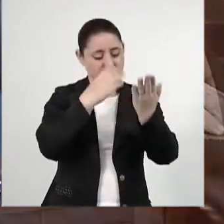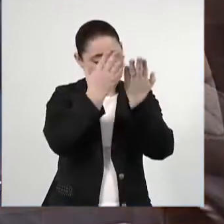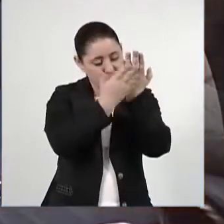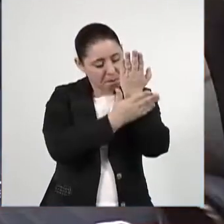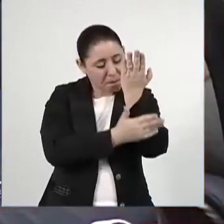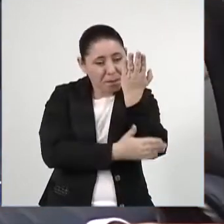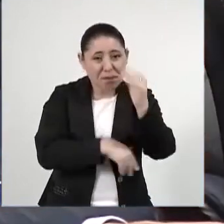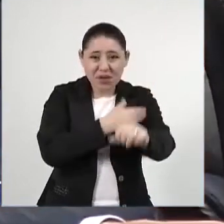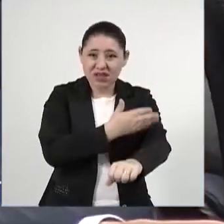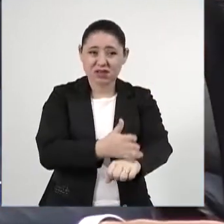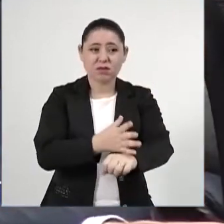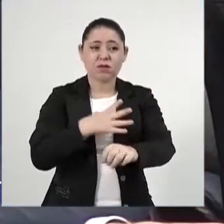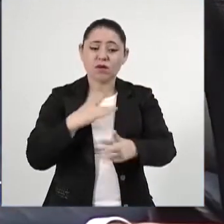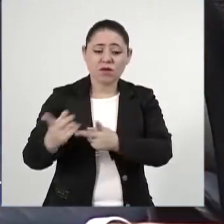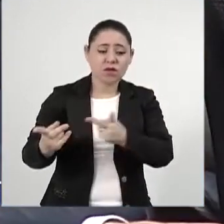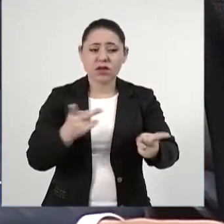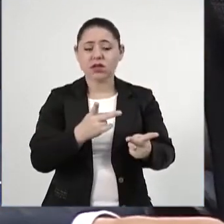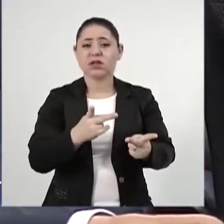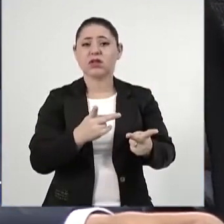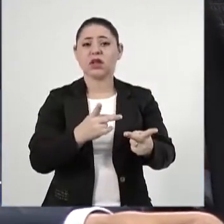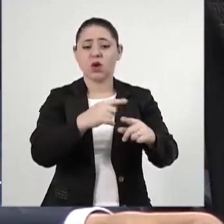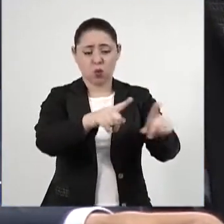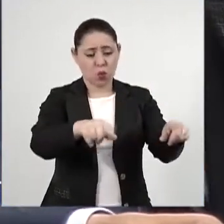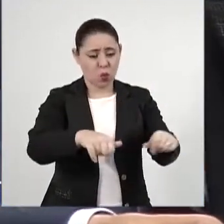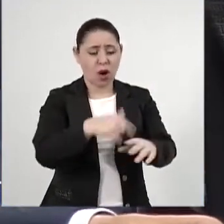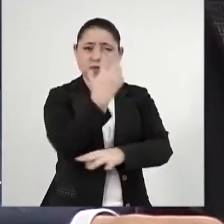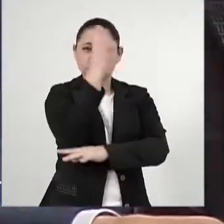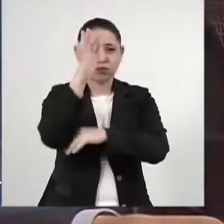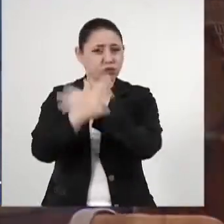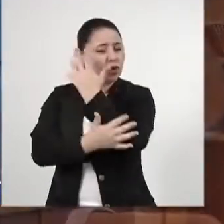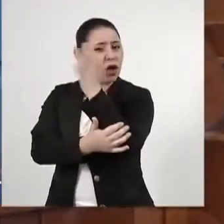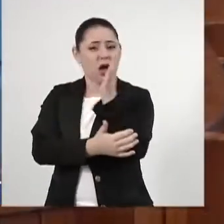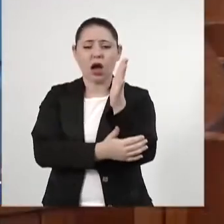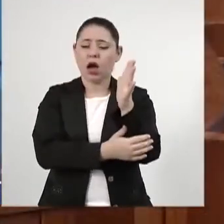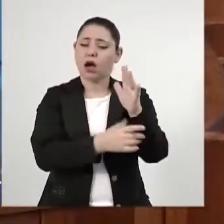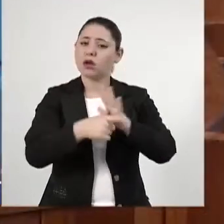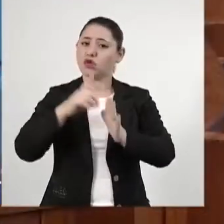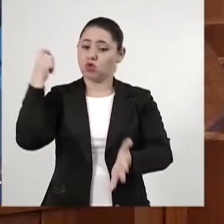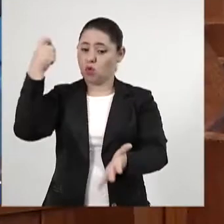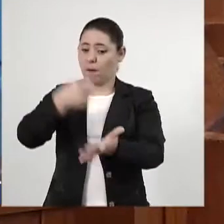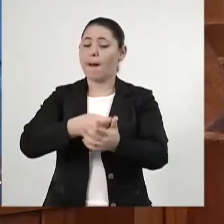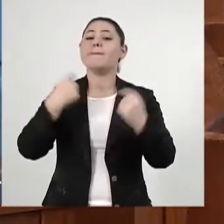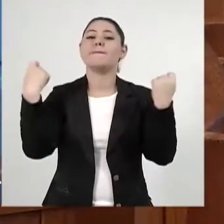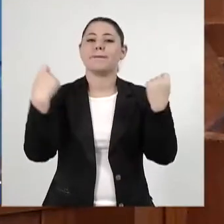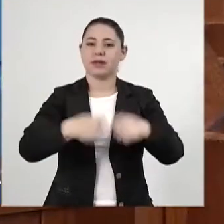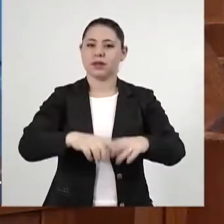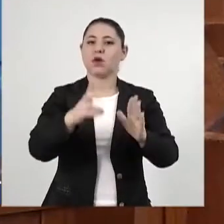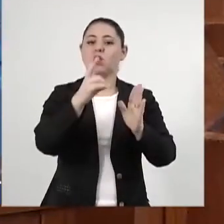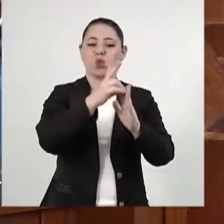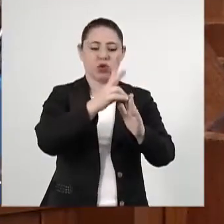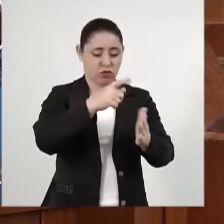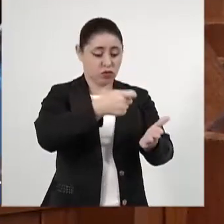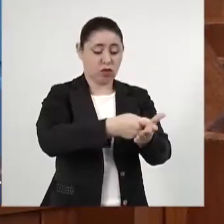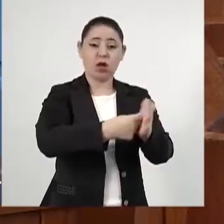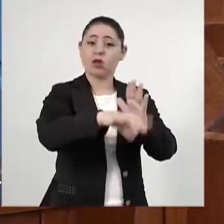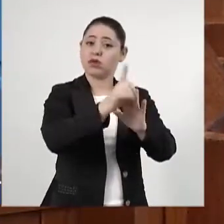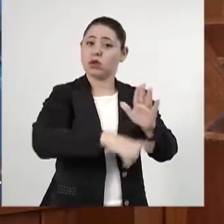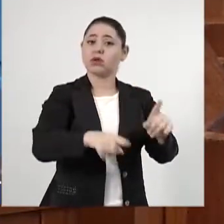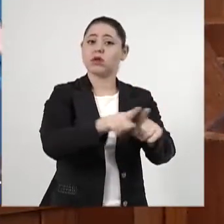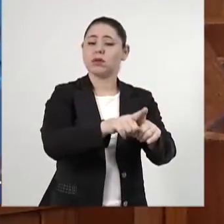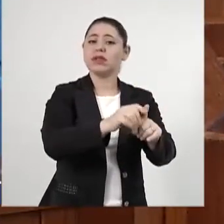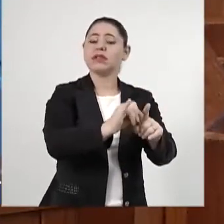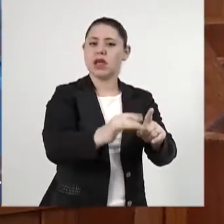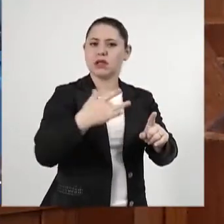Excelência deveria visitar as reservas, antes de vir aqui cobrar, porque tem que cobrar dos índios deveres e responsabilidades, se eles